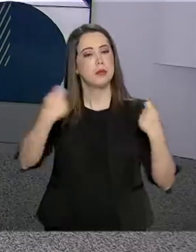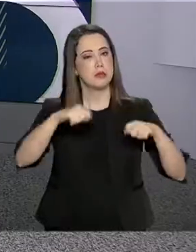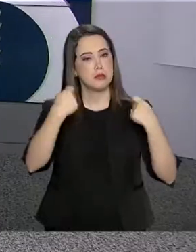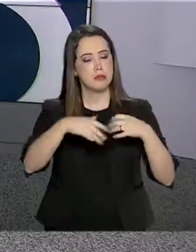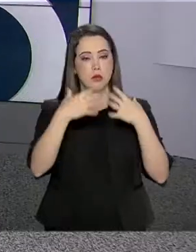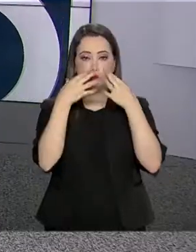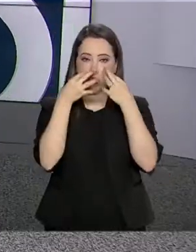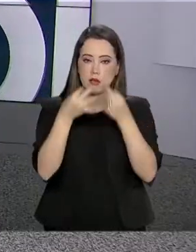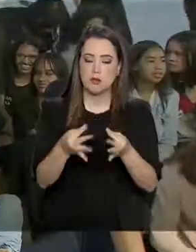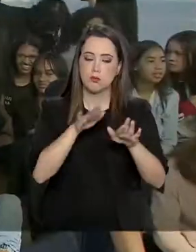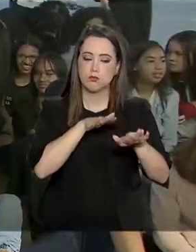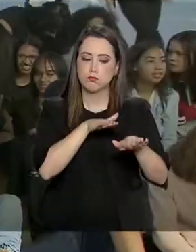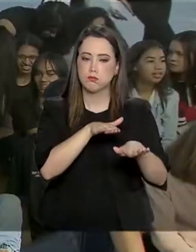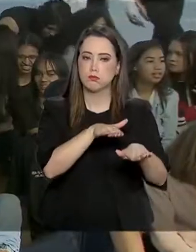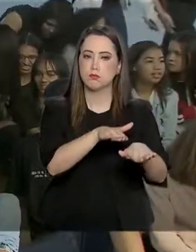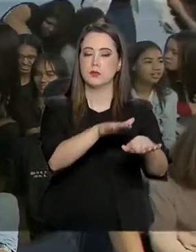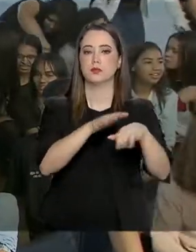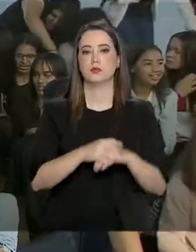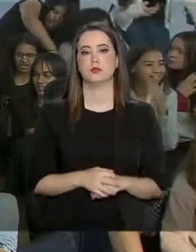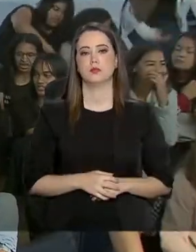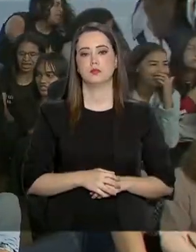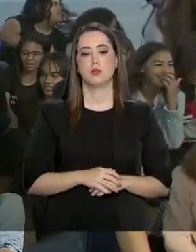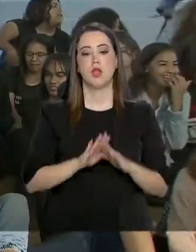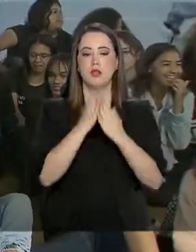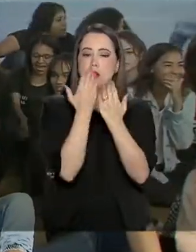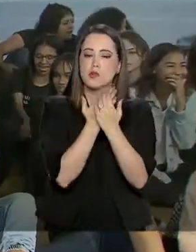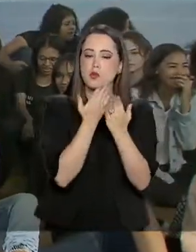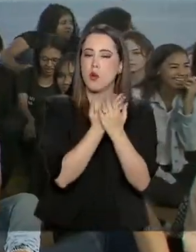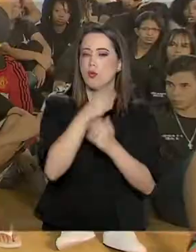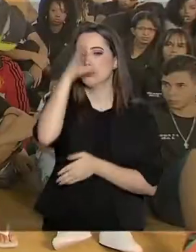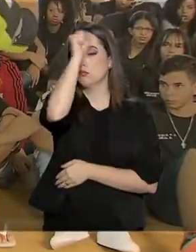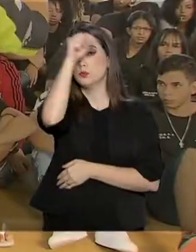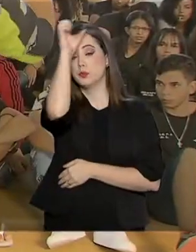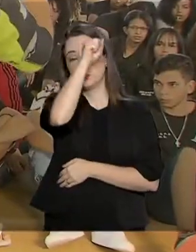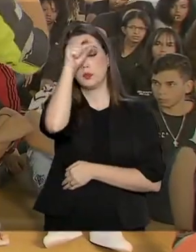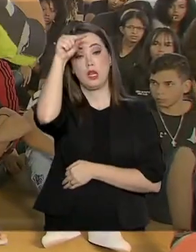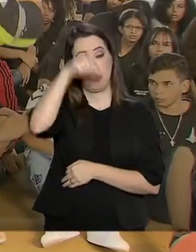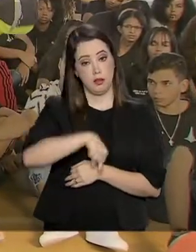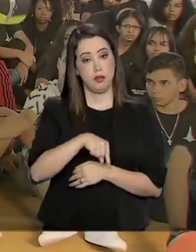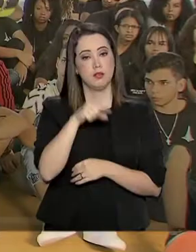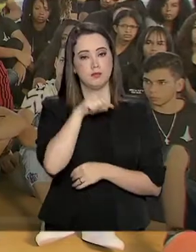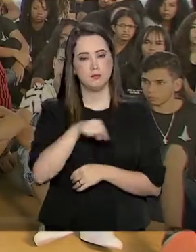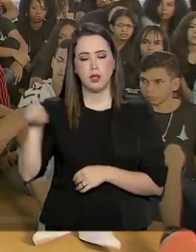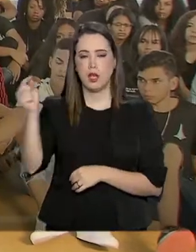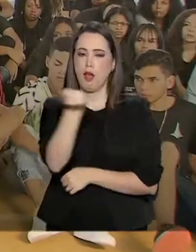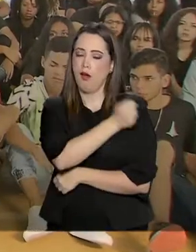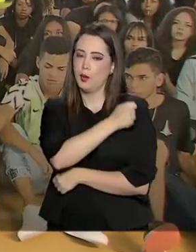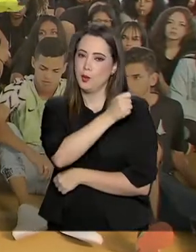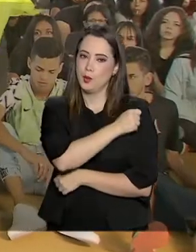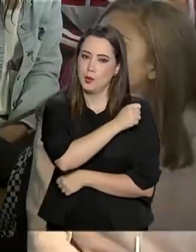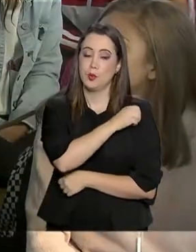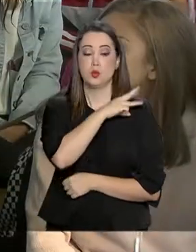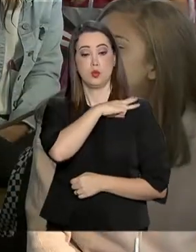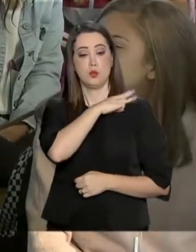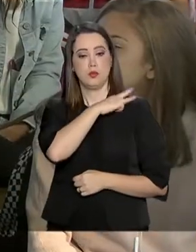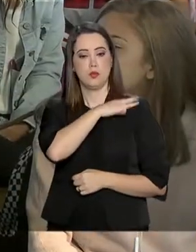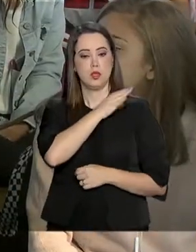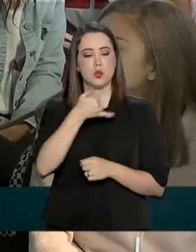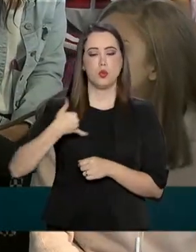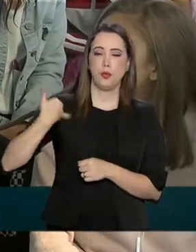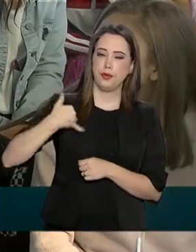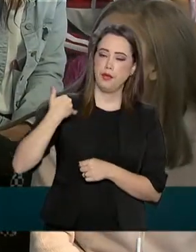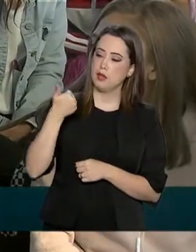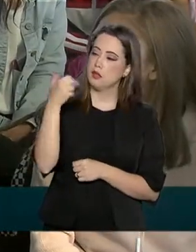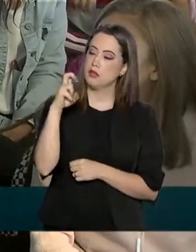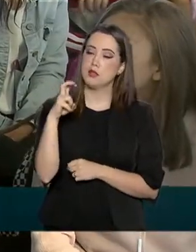segura. É na escola que se aprende. E aqui, estudantes do ensino médio com idade